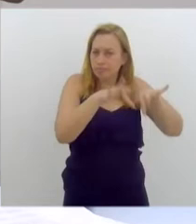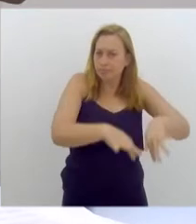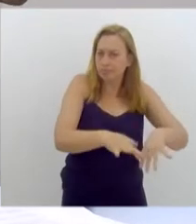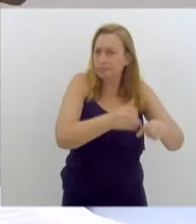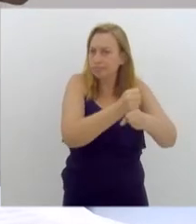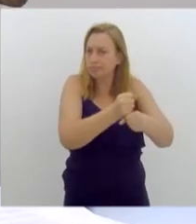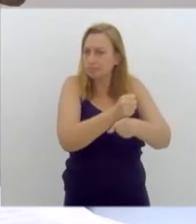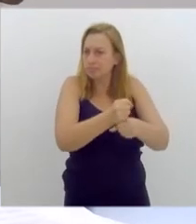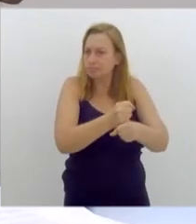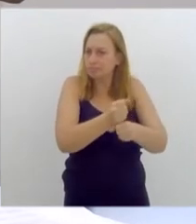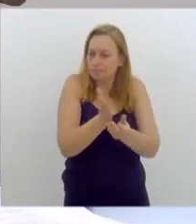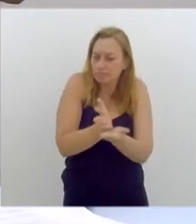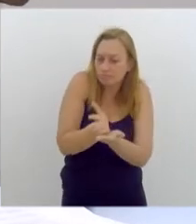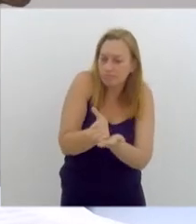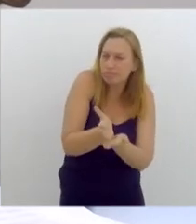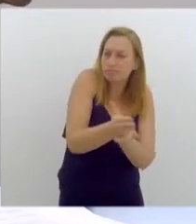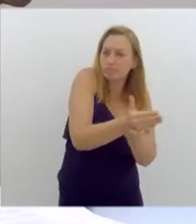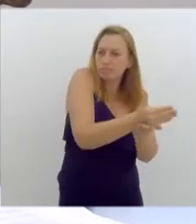ano apurar